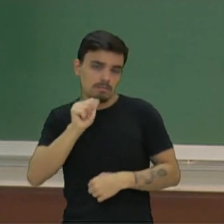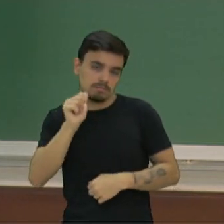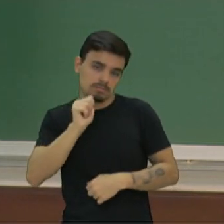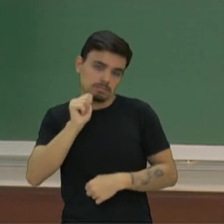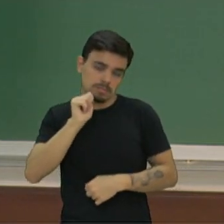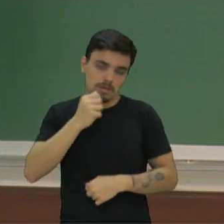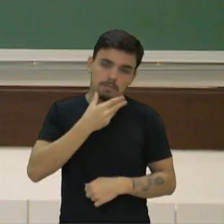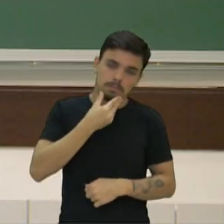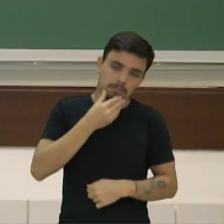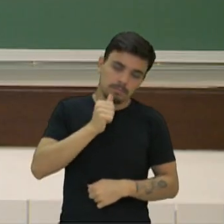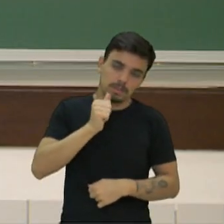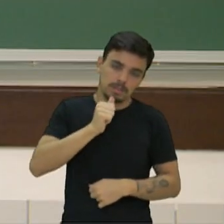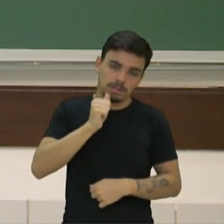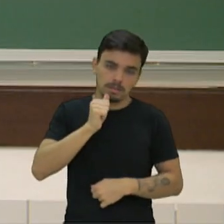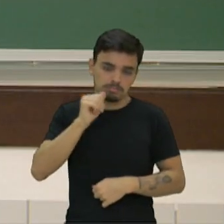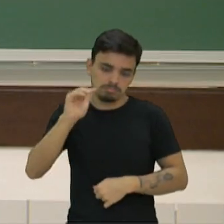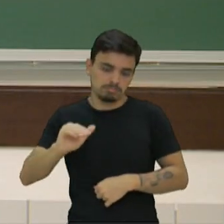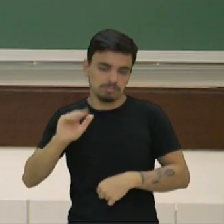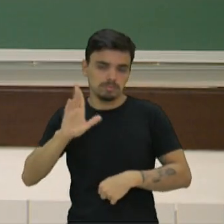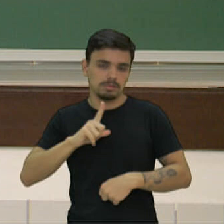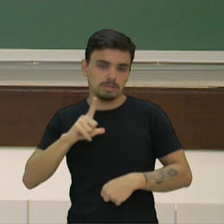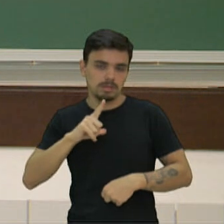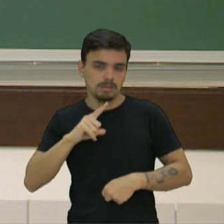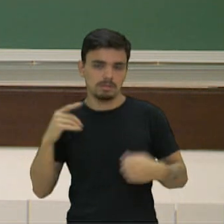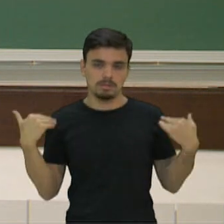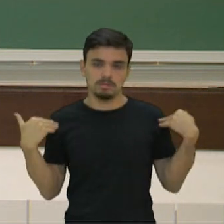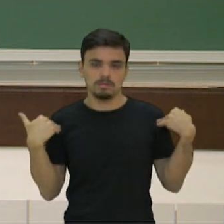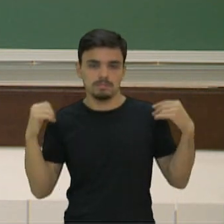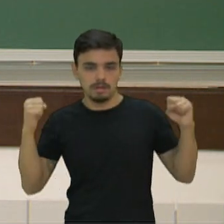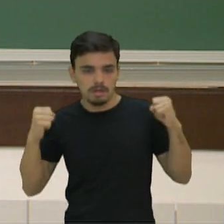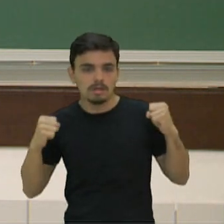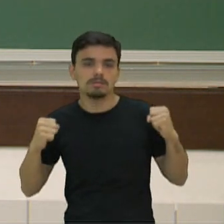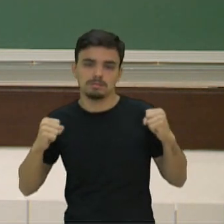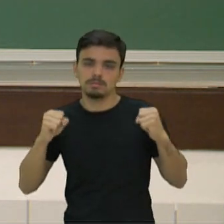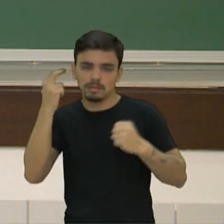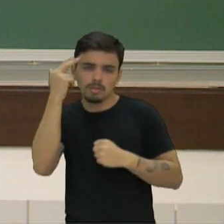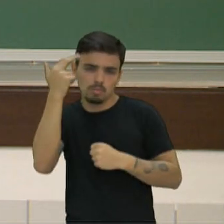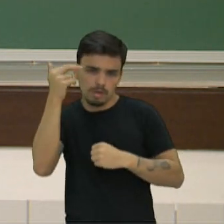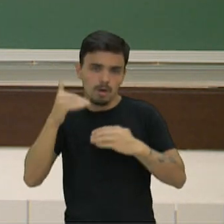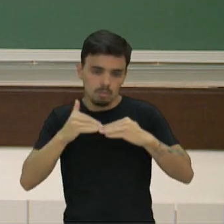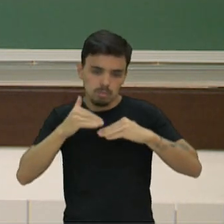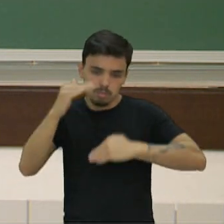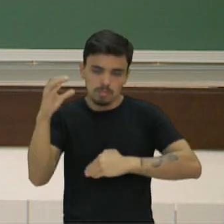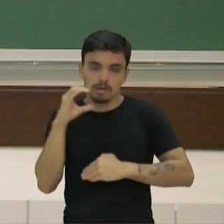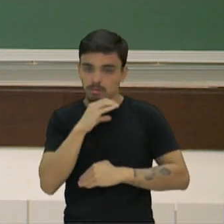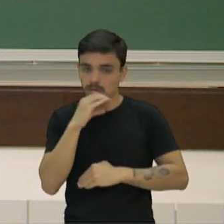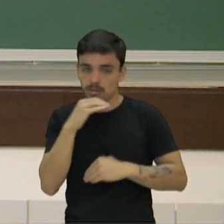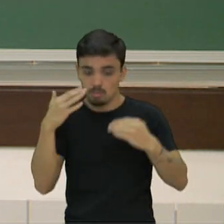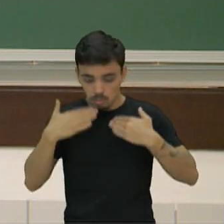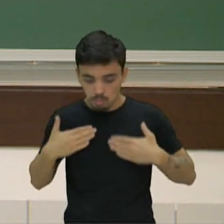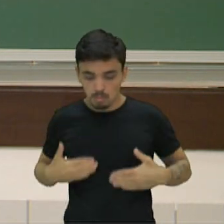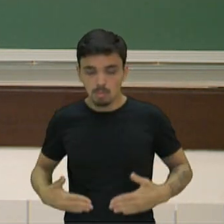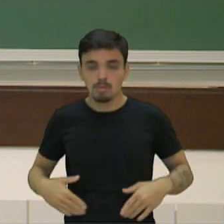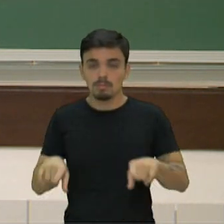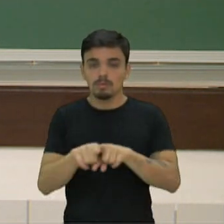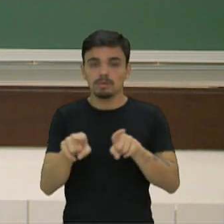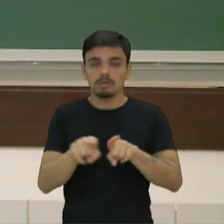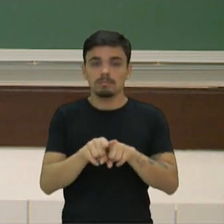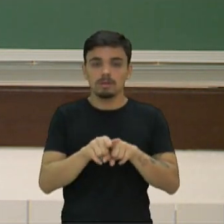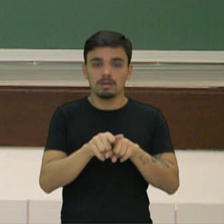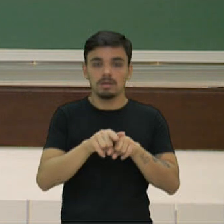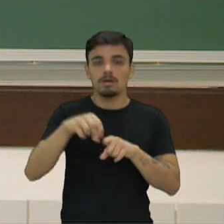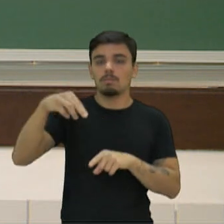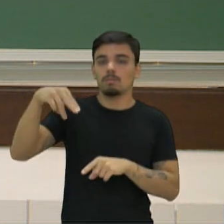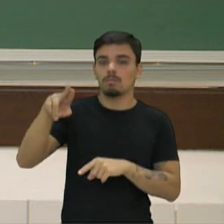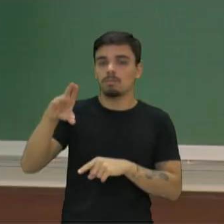menina, a mulher, fez algum tipo de atividade física, naturalmente a temperatura do corpo vai subir, tá? E também na textura do